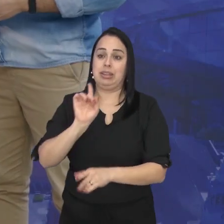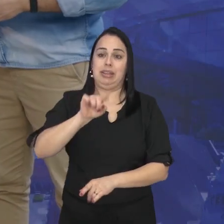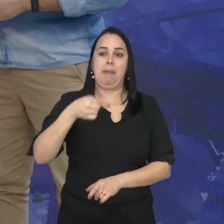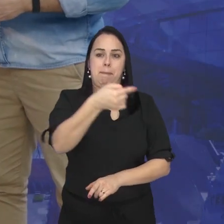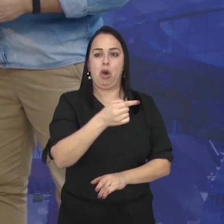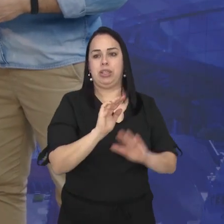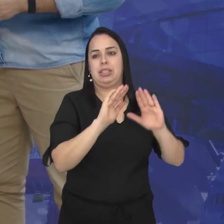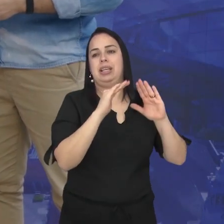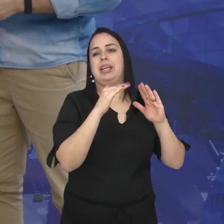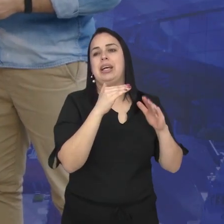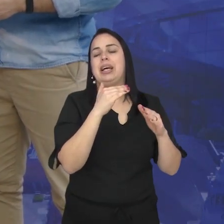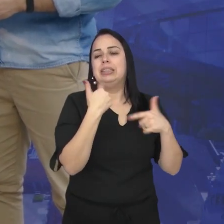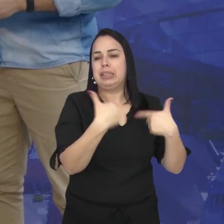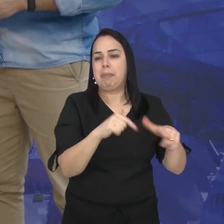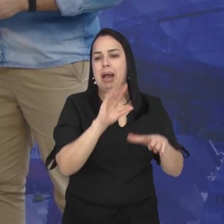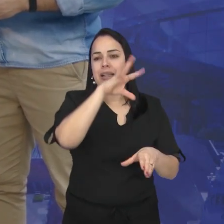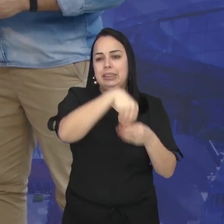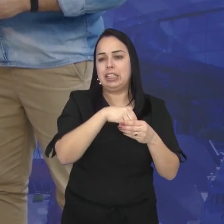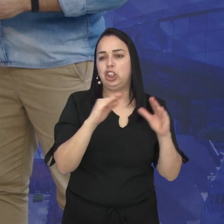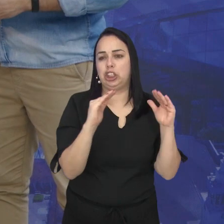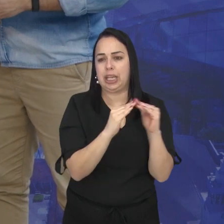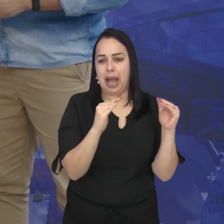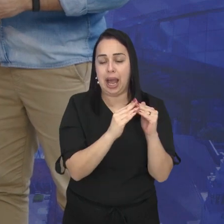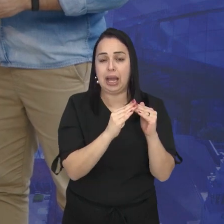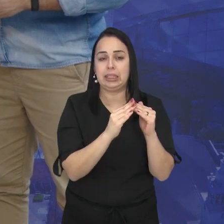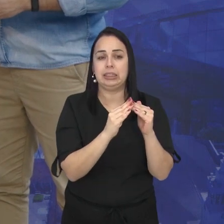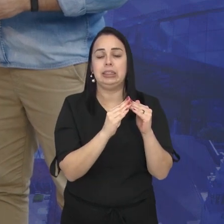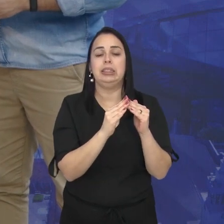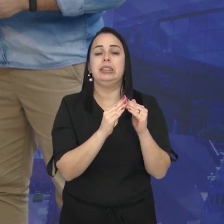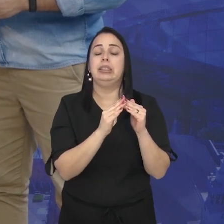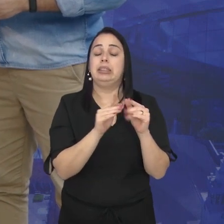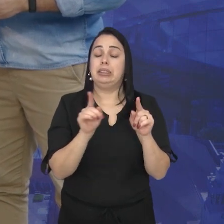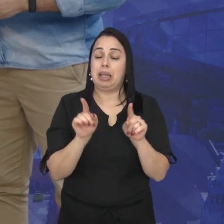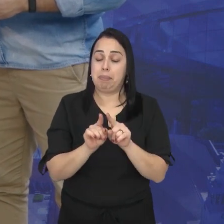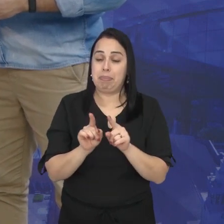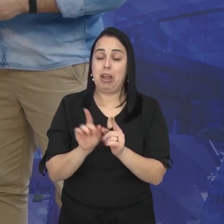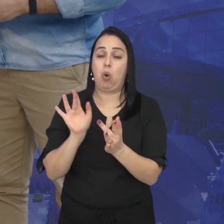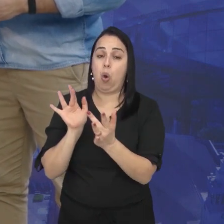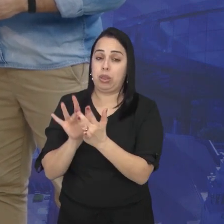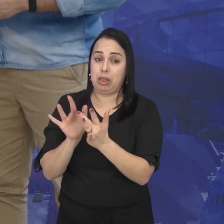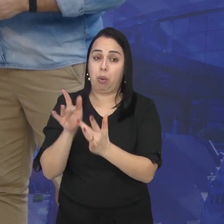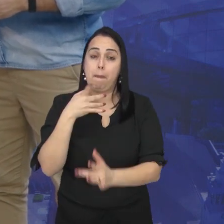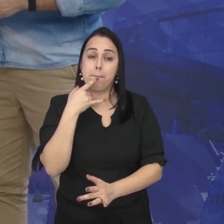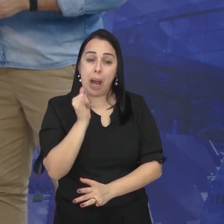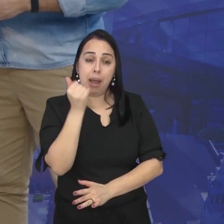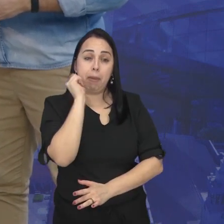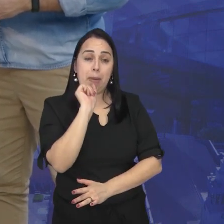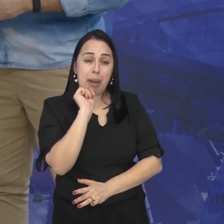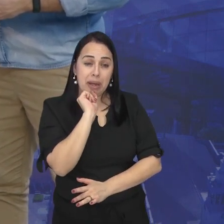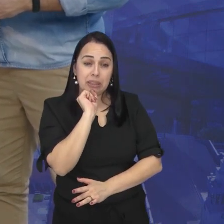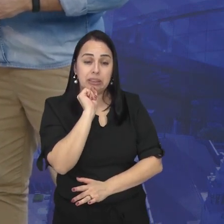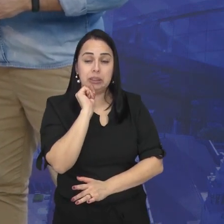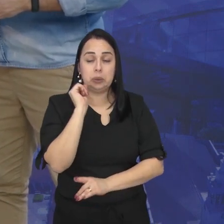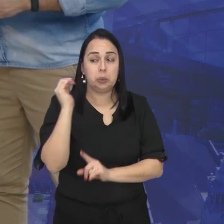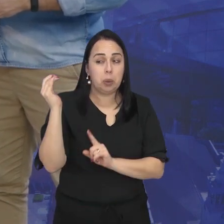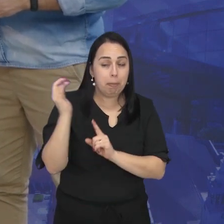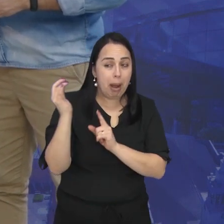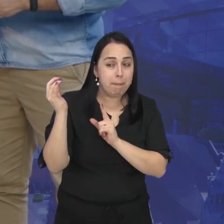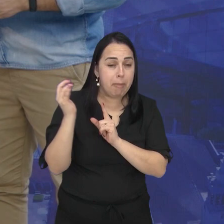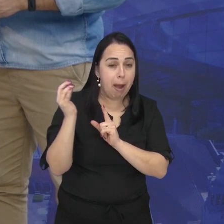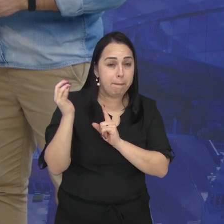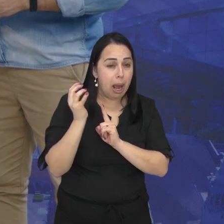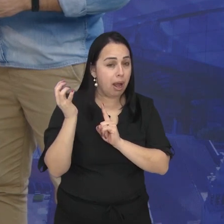para casa, né? Lidar com os pais, lidar com a própria gestão da escola, né? Então, tem tudo isso.